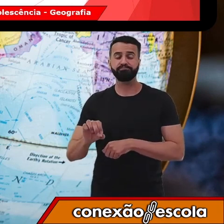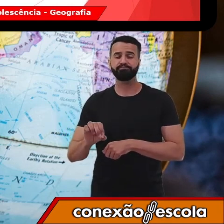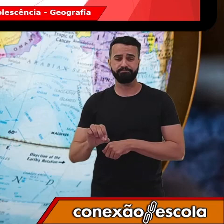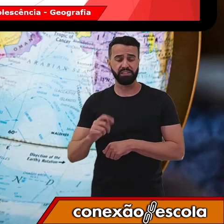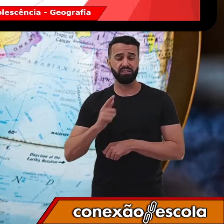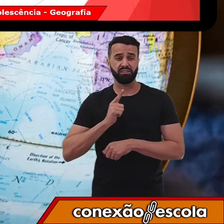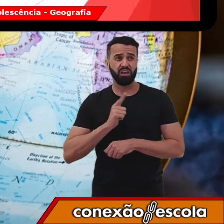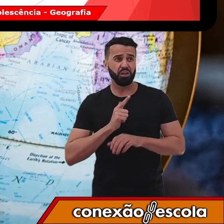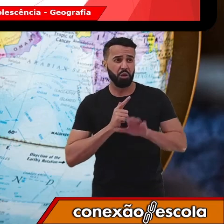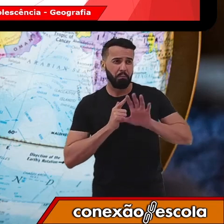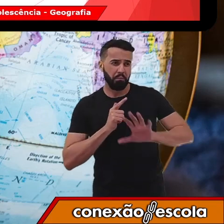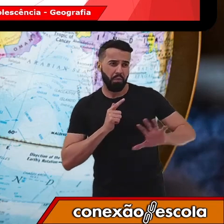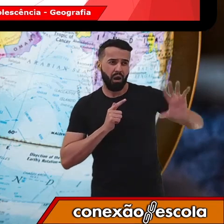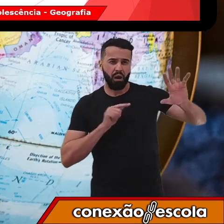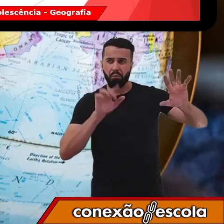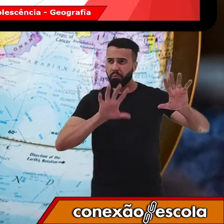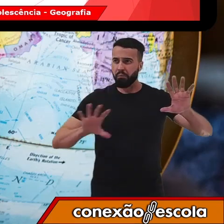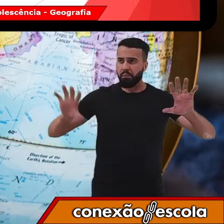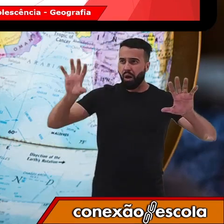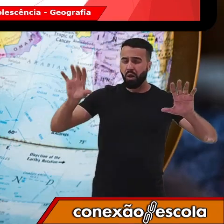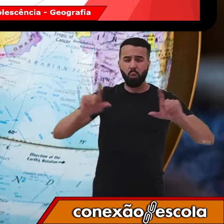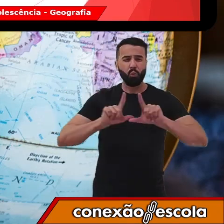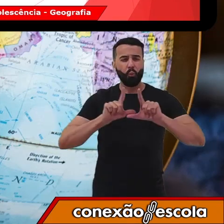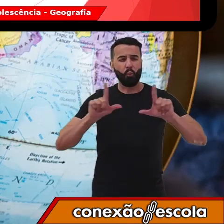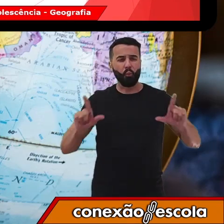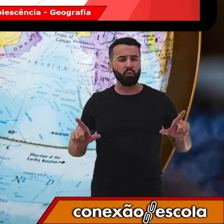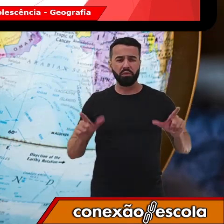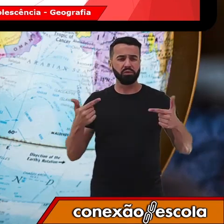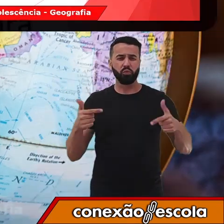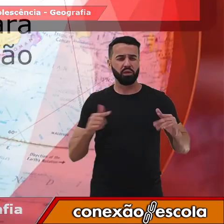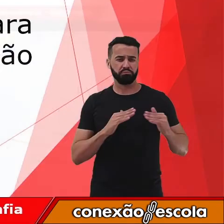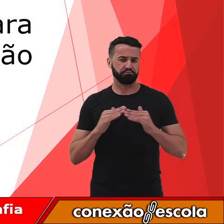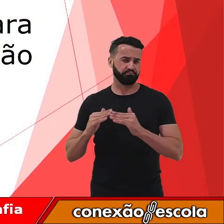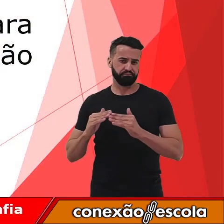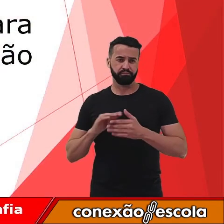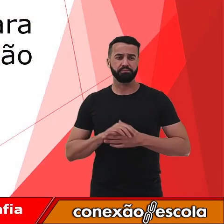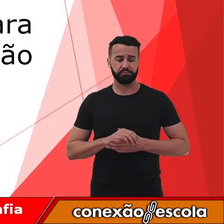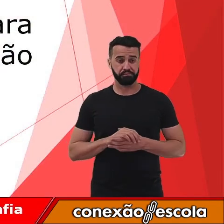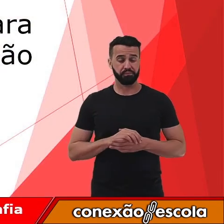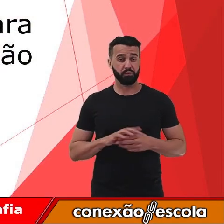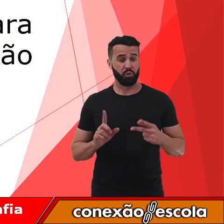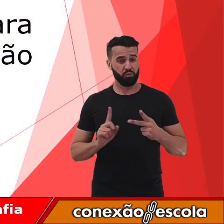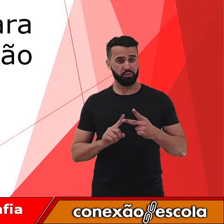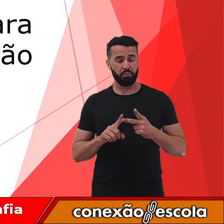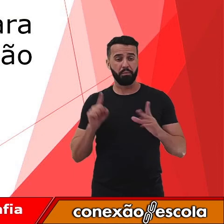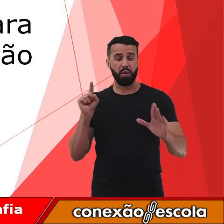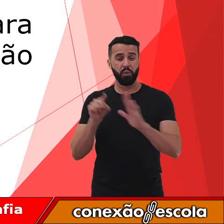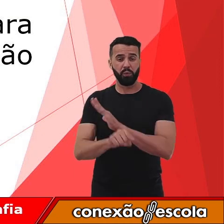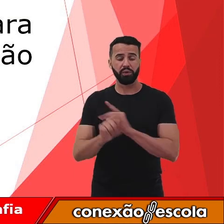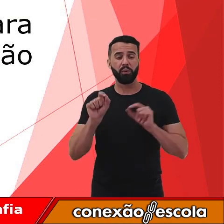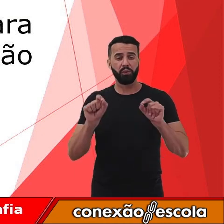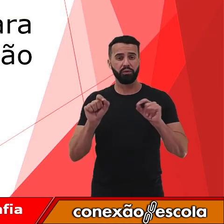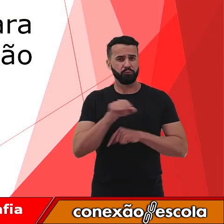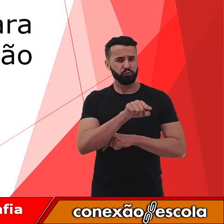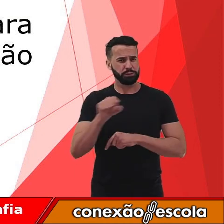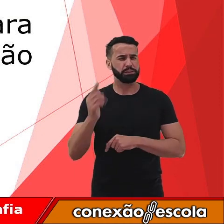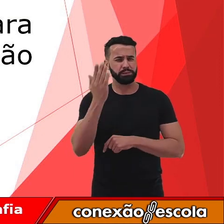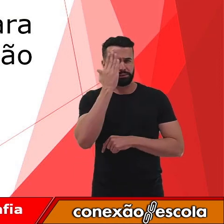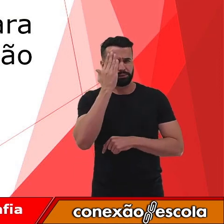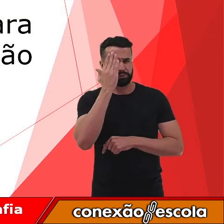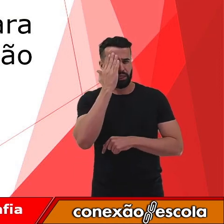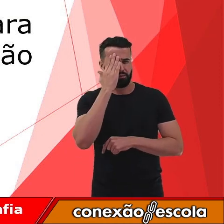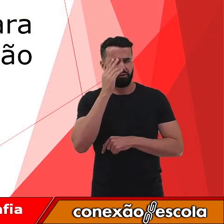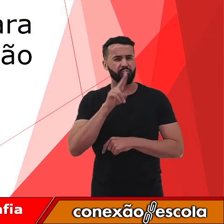com vazios demográficos. E a segunda pergunta que eu tenho para vocês, que também é super simples, vocês são fera, vão tirar